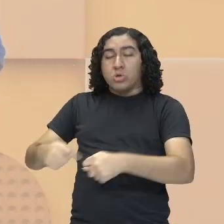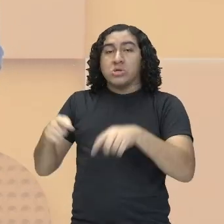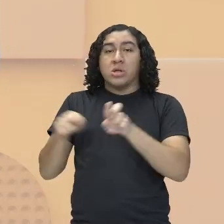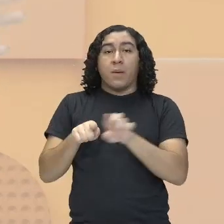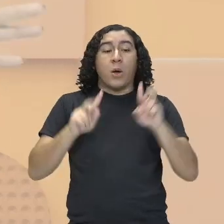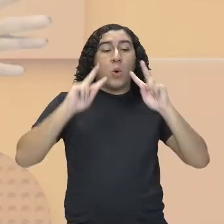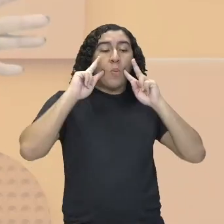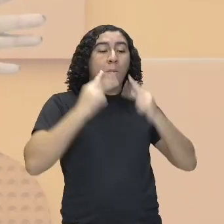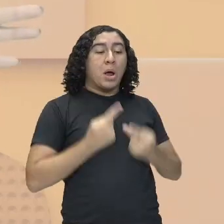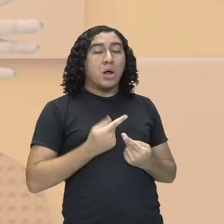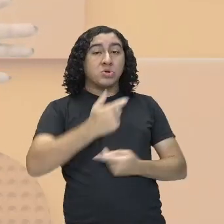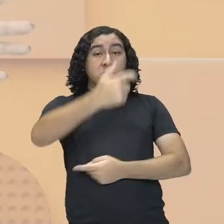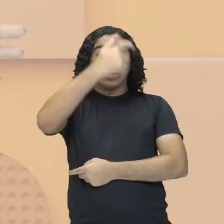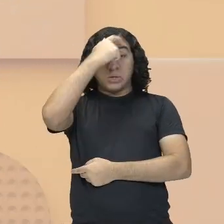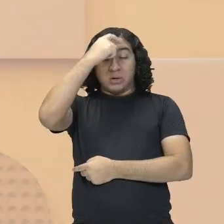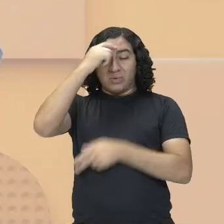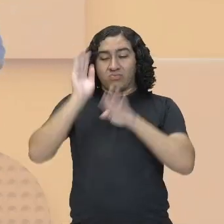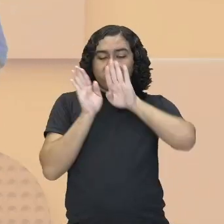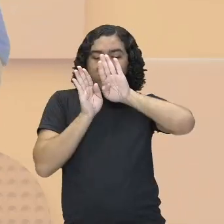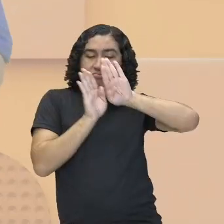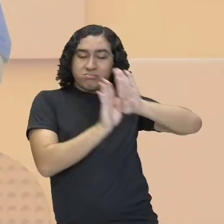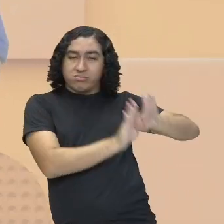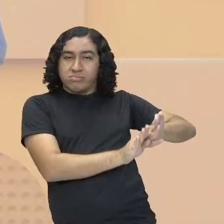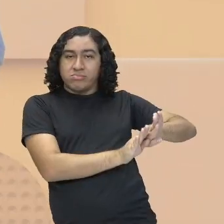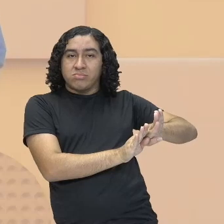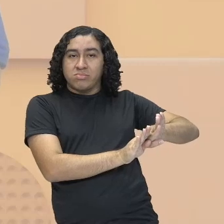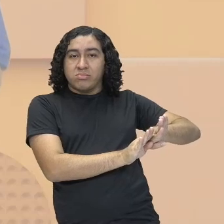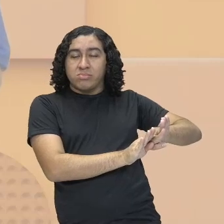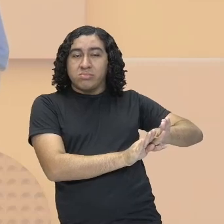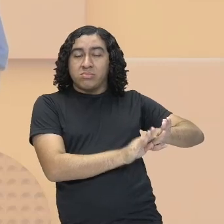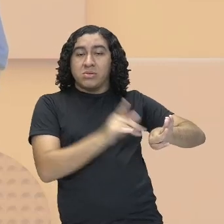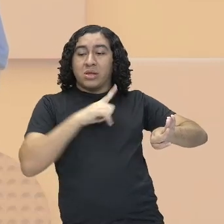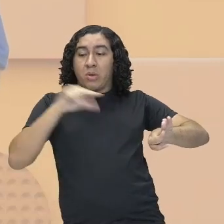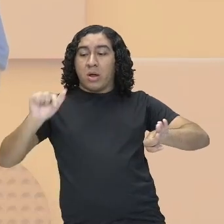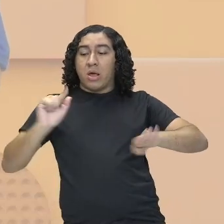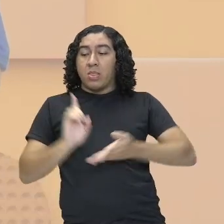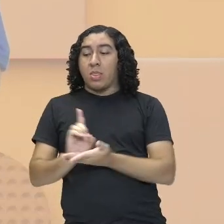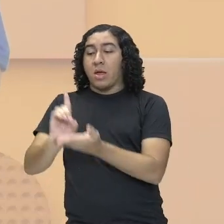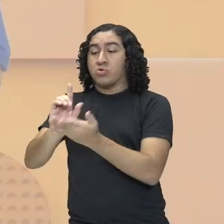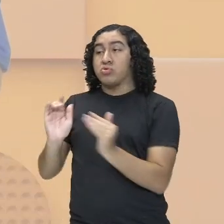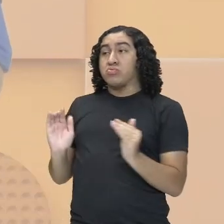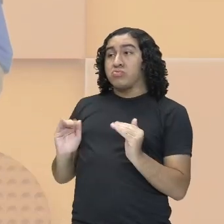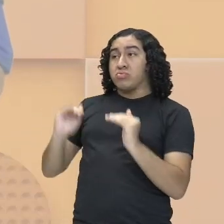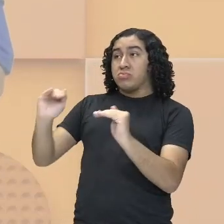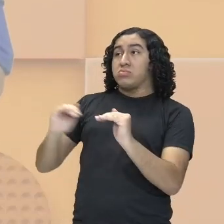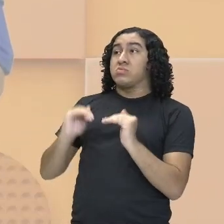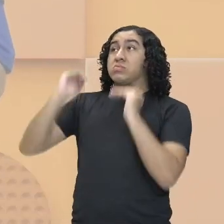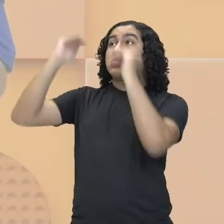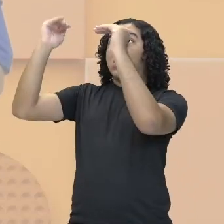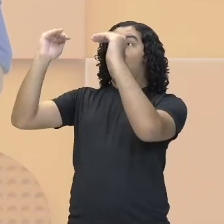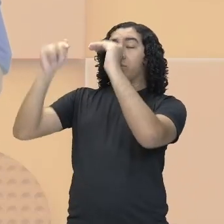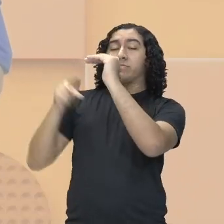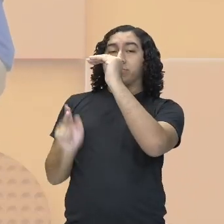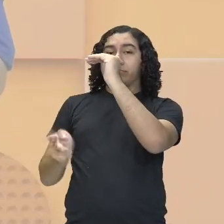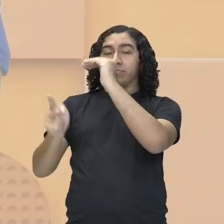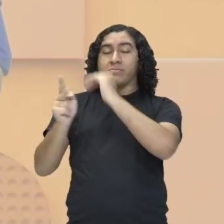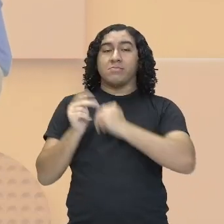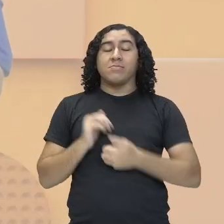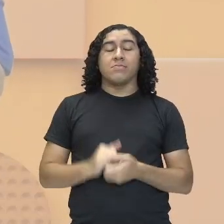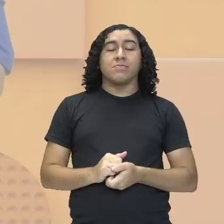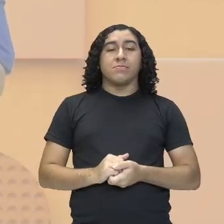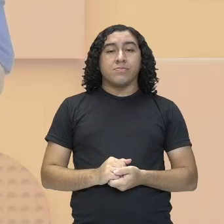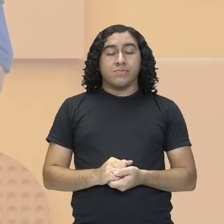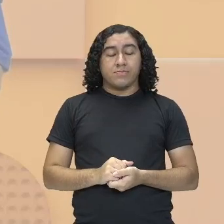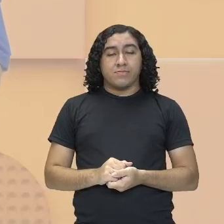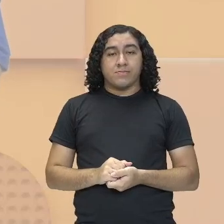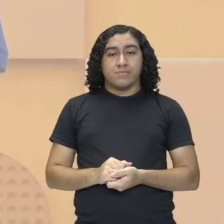ser colocada de lado para que a grandeza de Deus, ela seja ali sempre exaltada, ok? Vamos